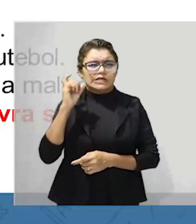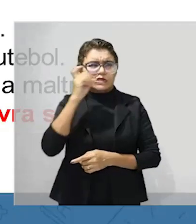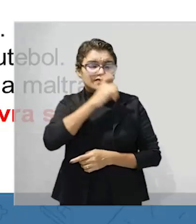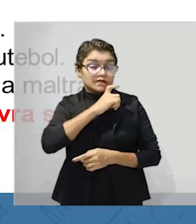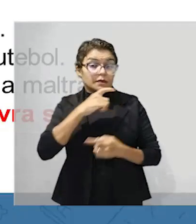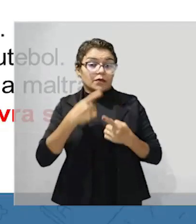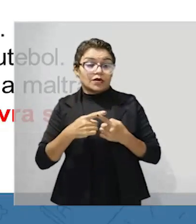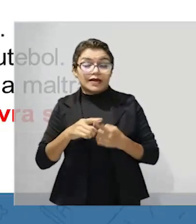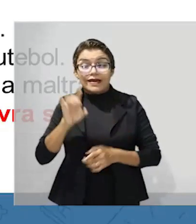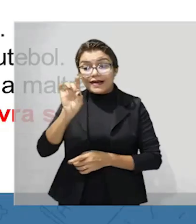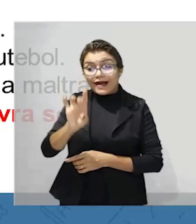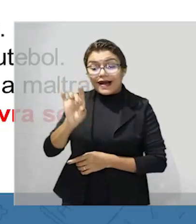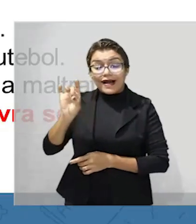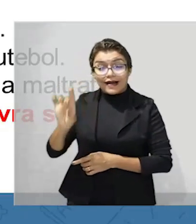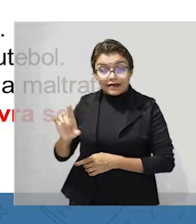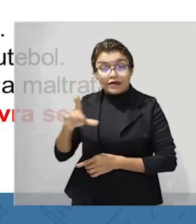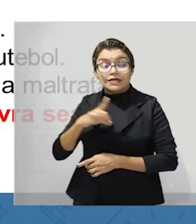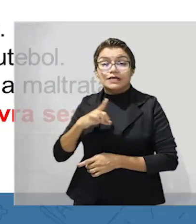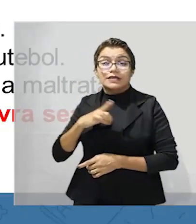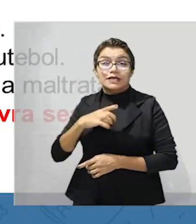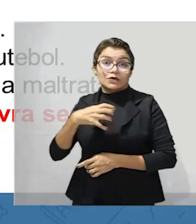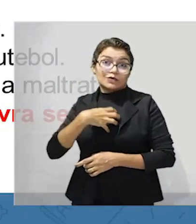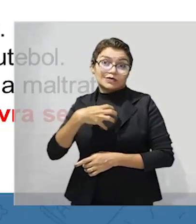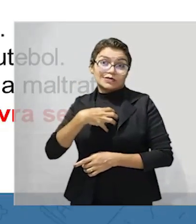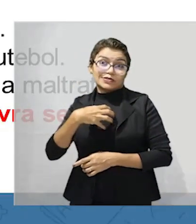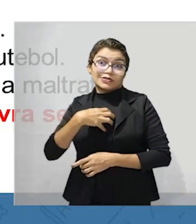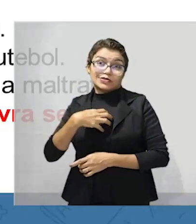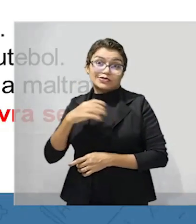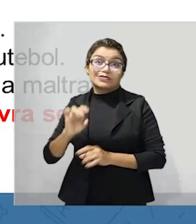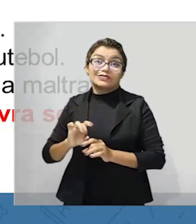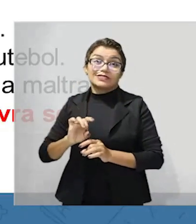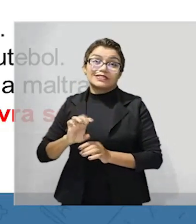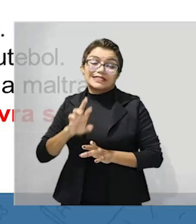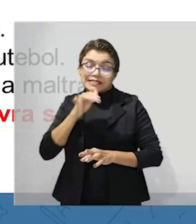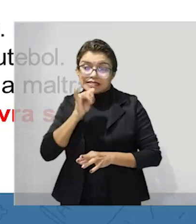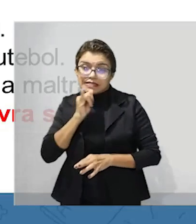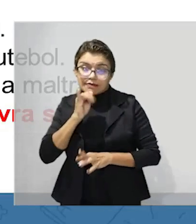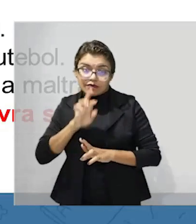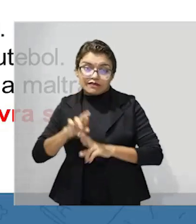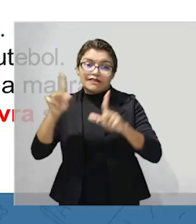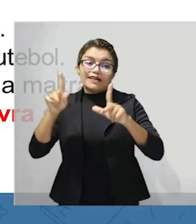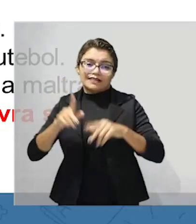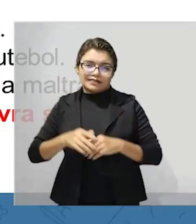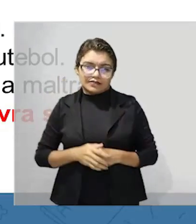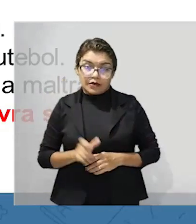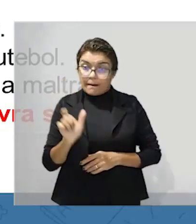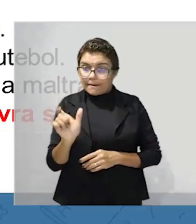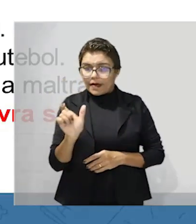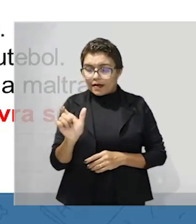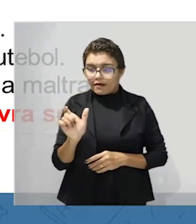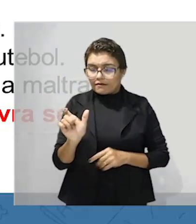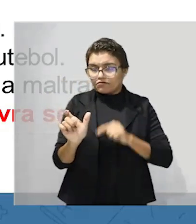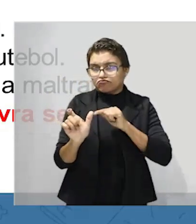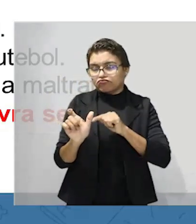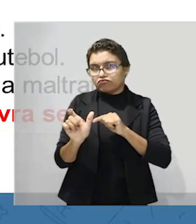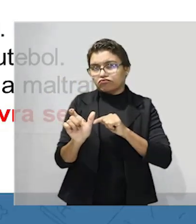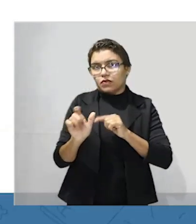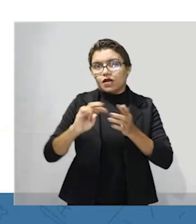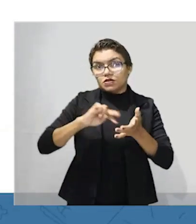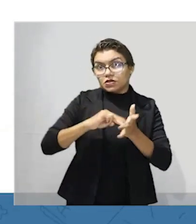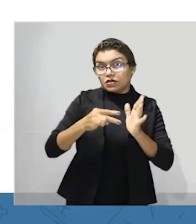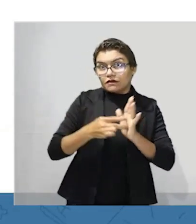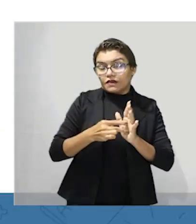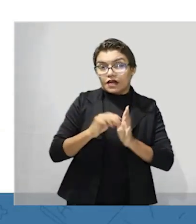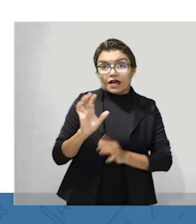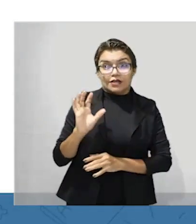uma delas atribui um sentido diferente para essa palavra. Uma considera que ela está falando da estação e a outra considera